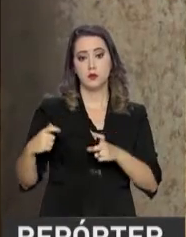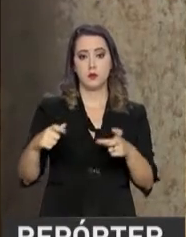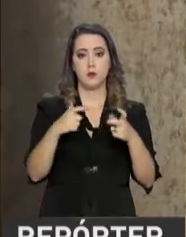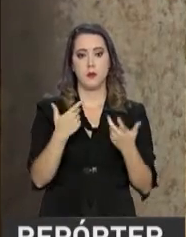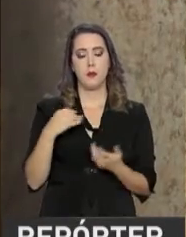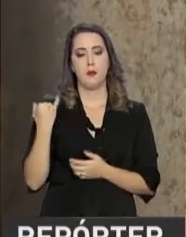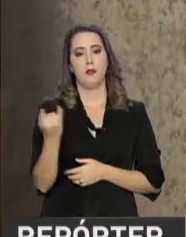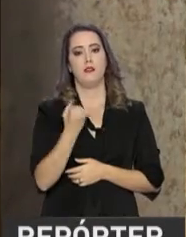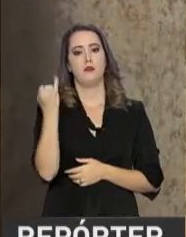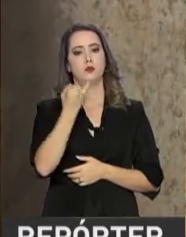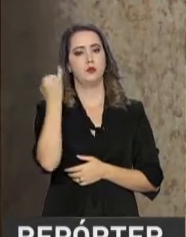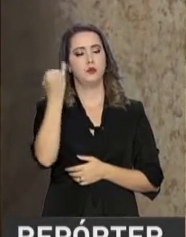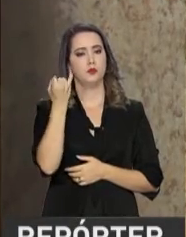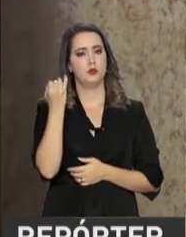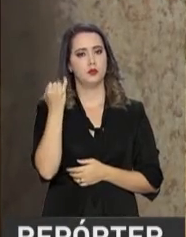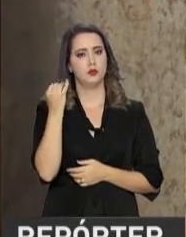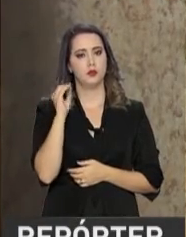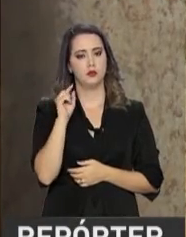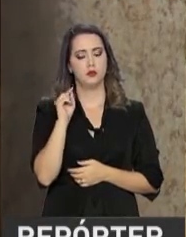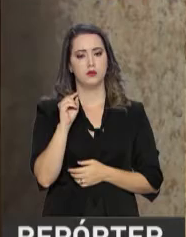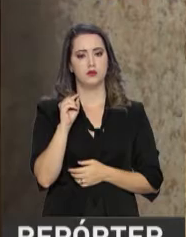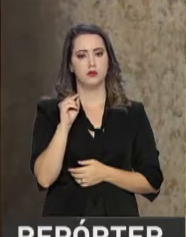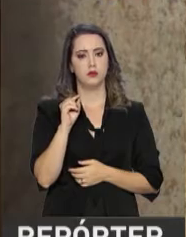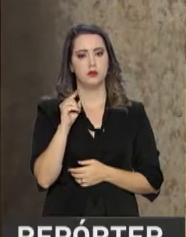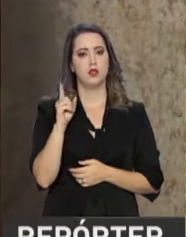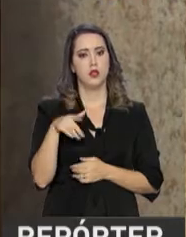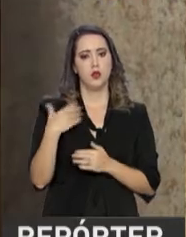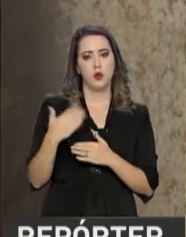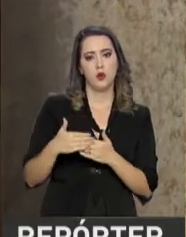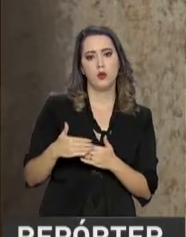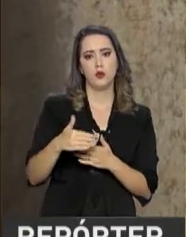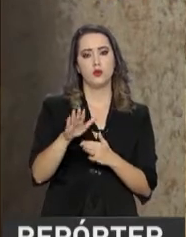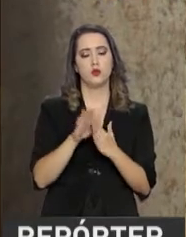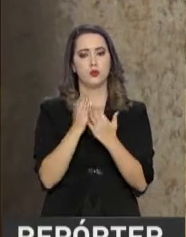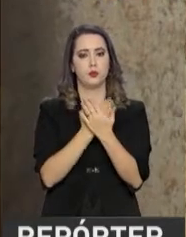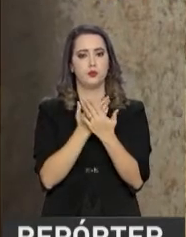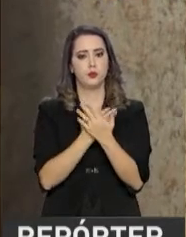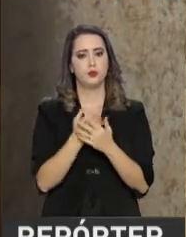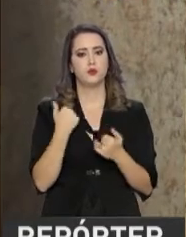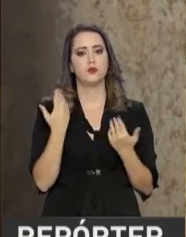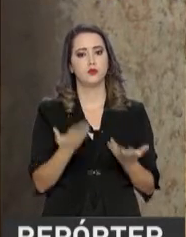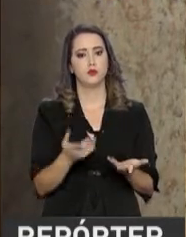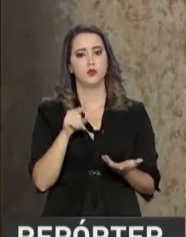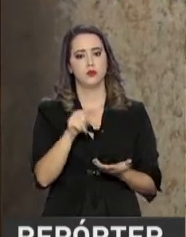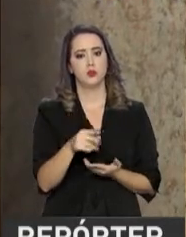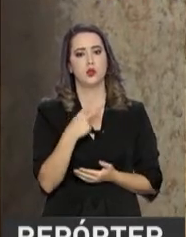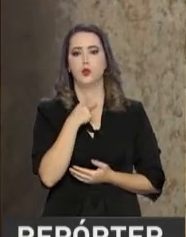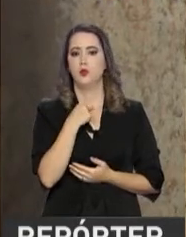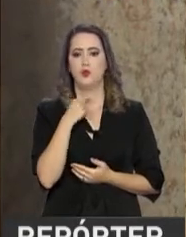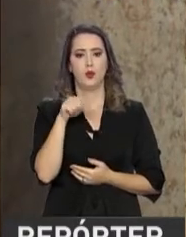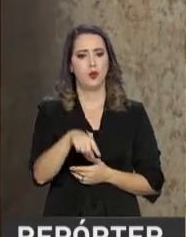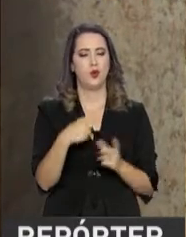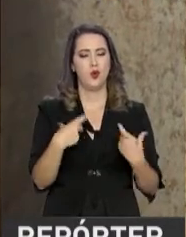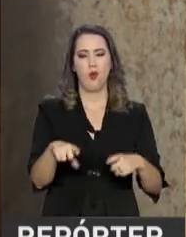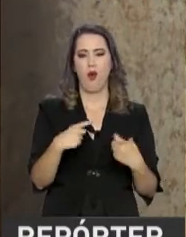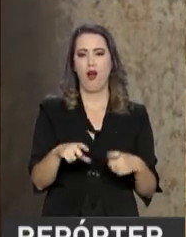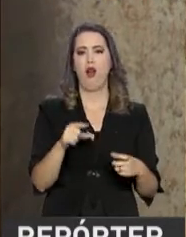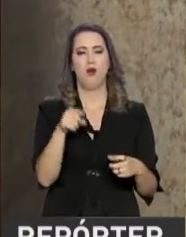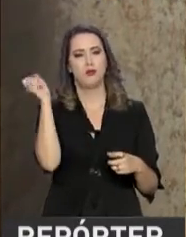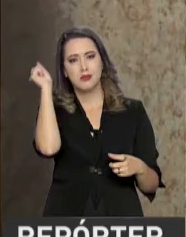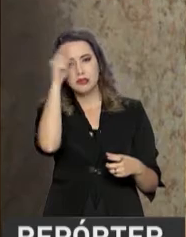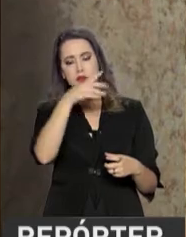a importância é é manter as crianças na escola porque o lugar que um é bom andar sem bem